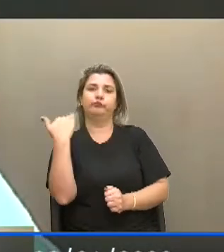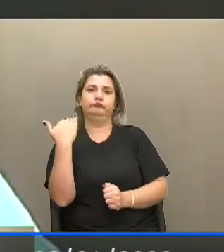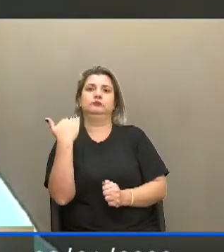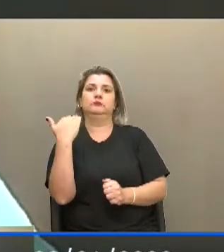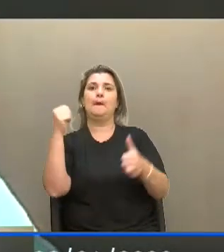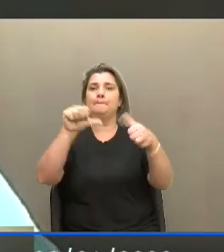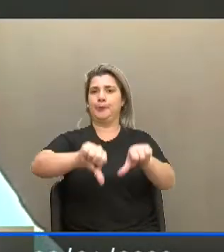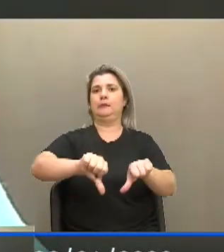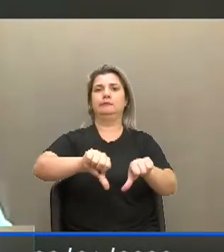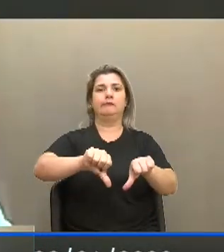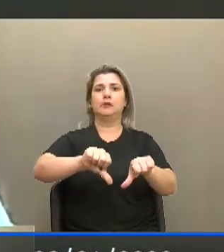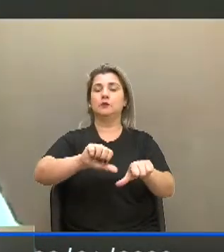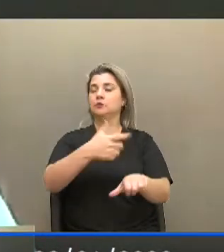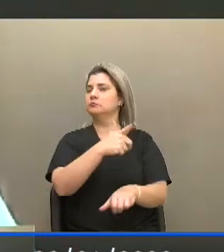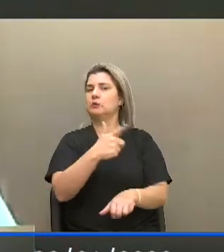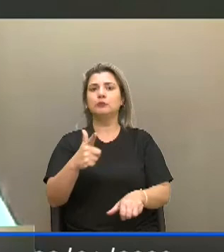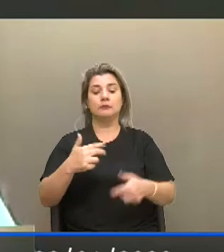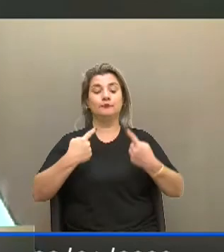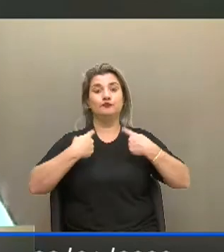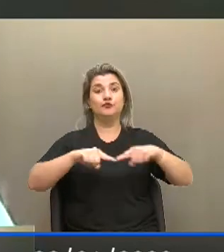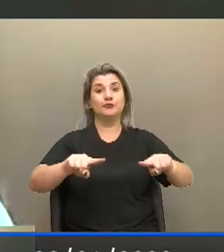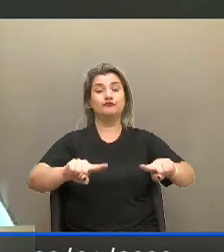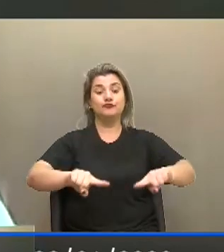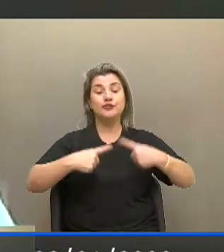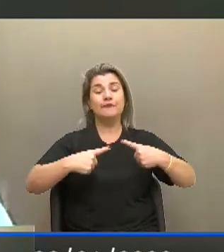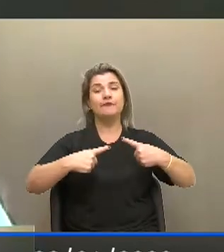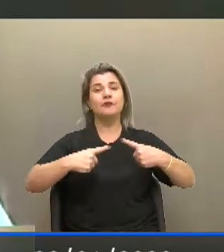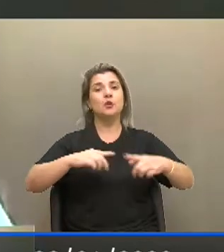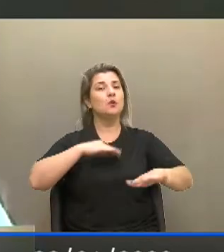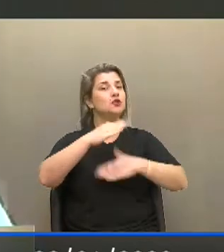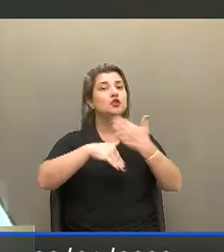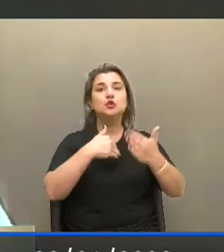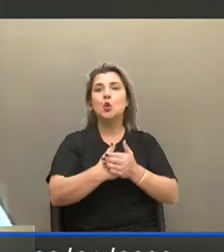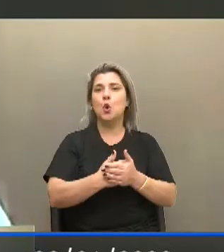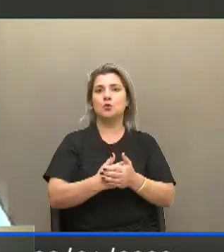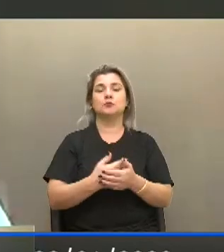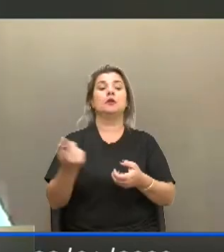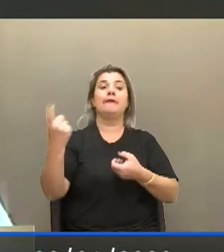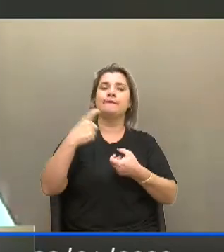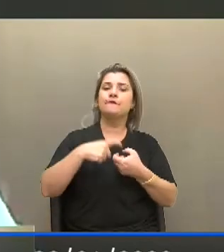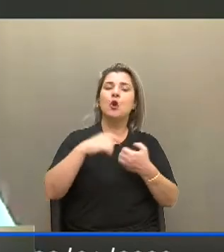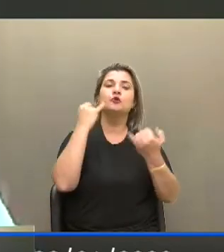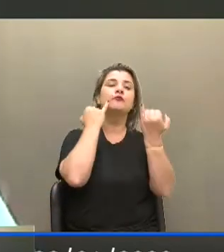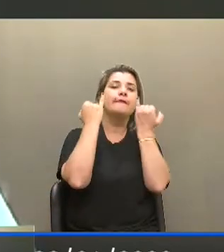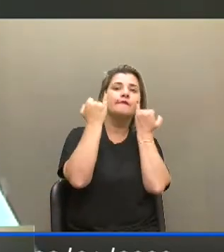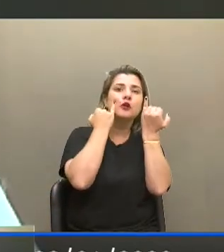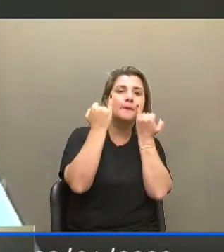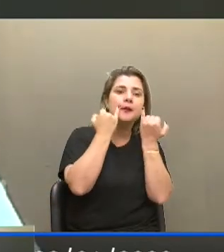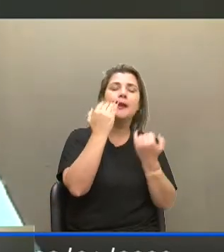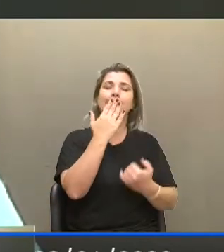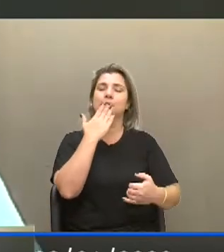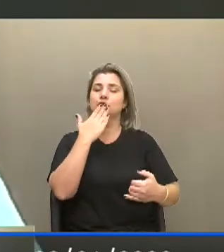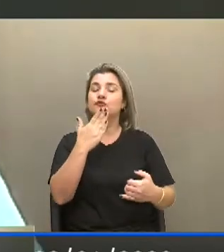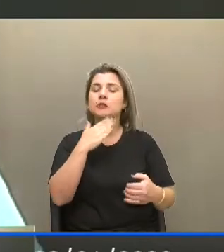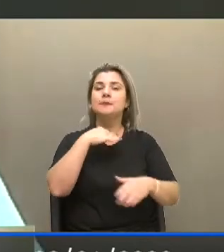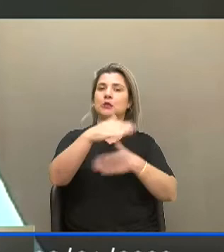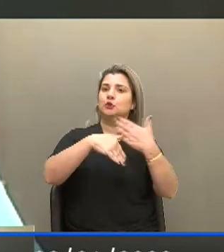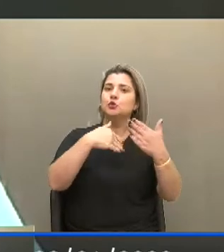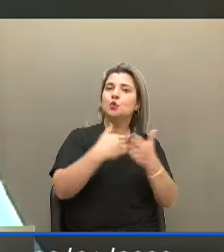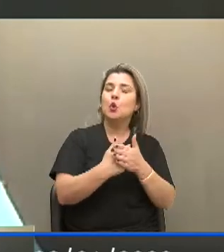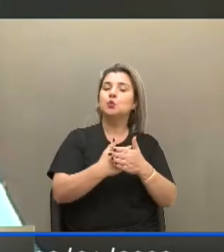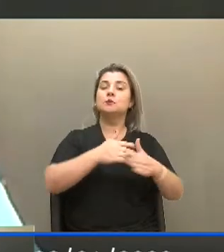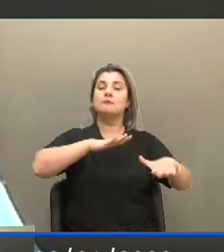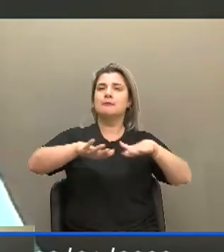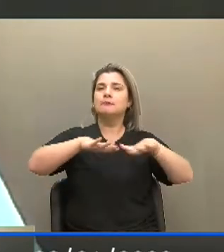todos, né? A gente sabe, e volto aqui a enfatizar a todos, de que a